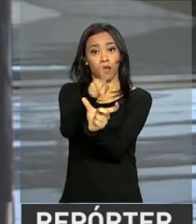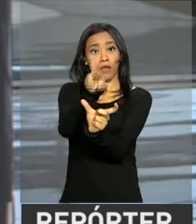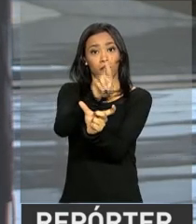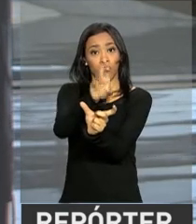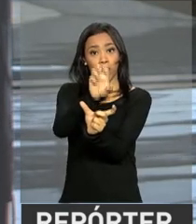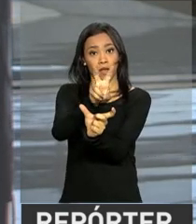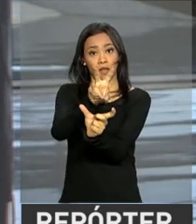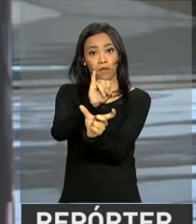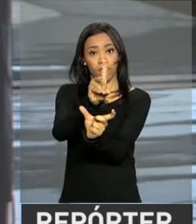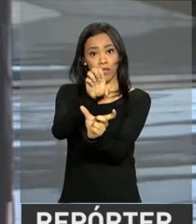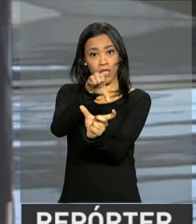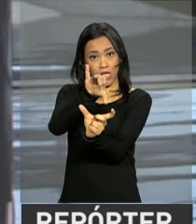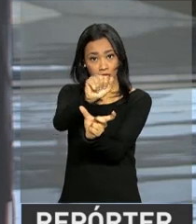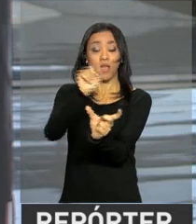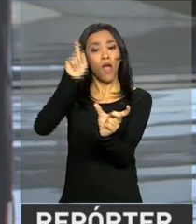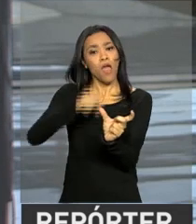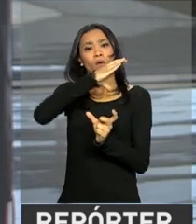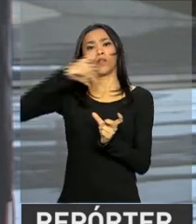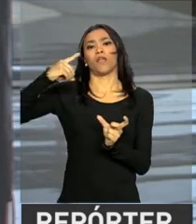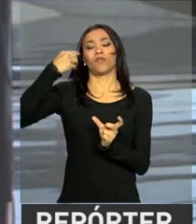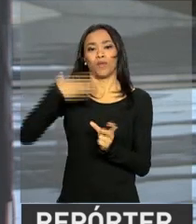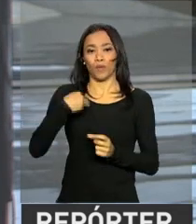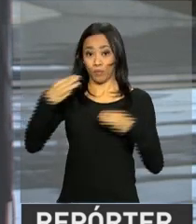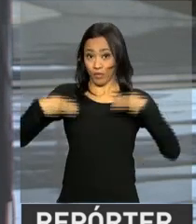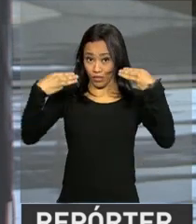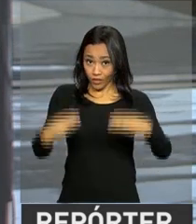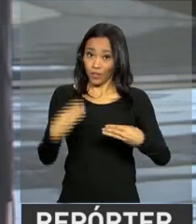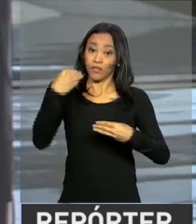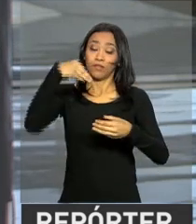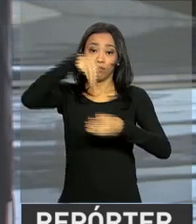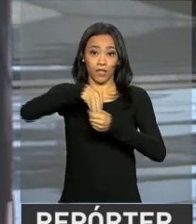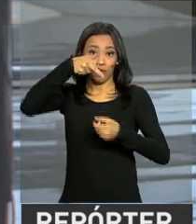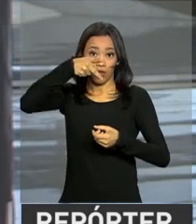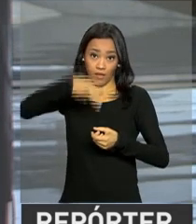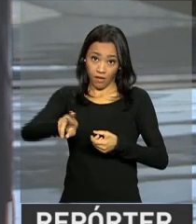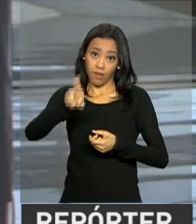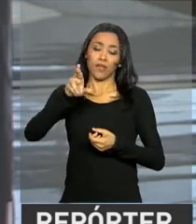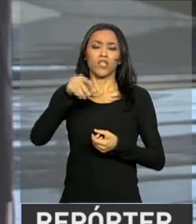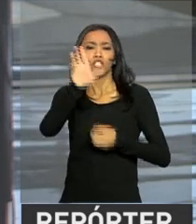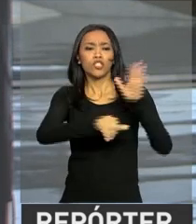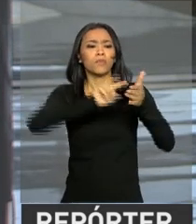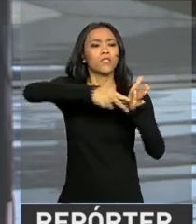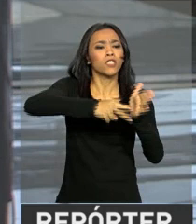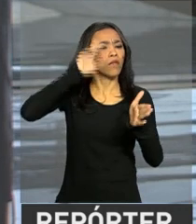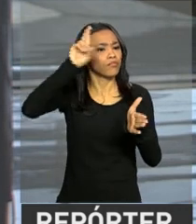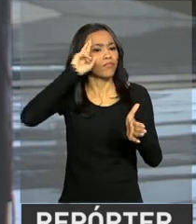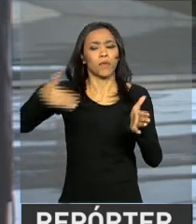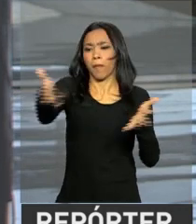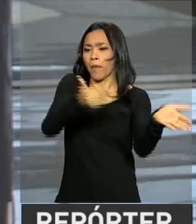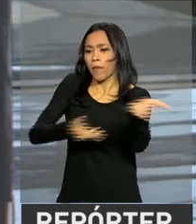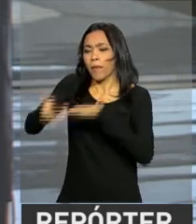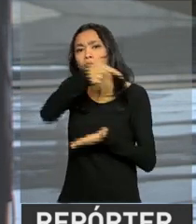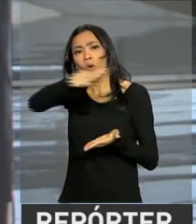tarde vai ser coordenada aí pelo ministro da casa civil Eliseu Padilha com representantes de centrais sindicais e também com outros